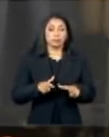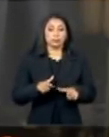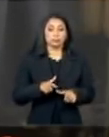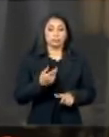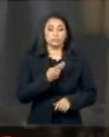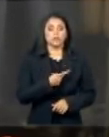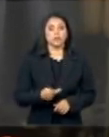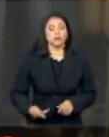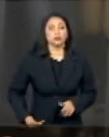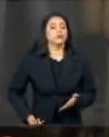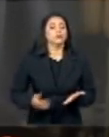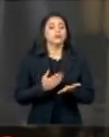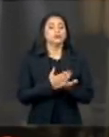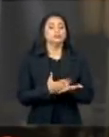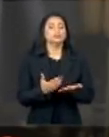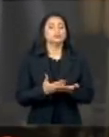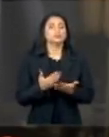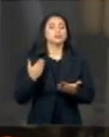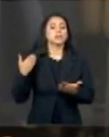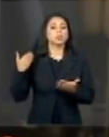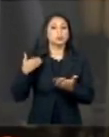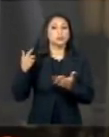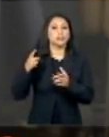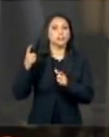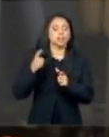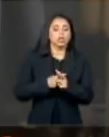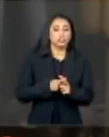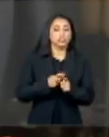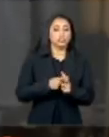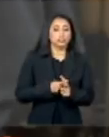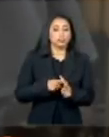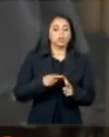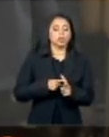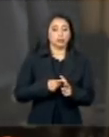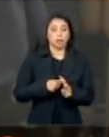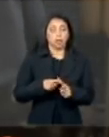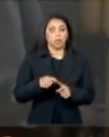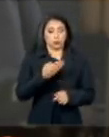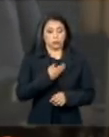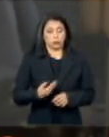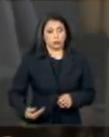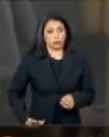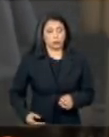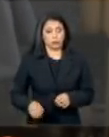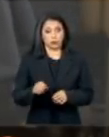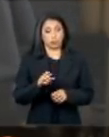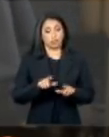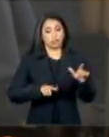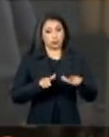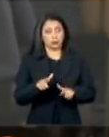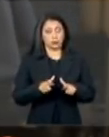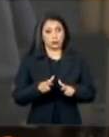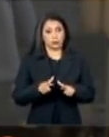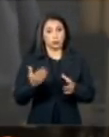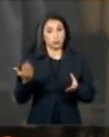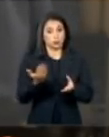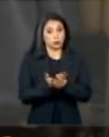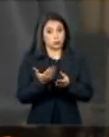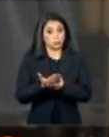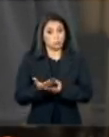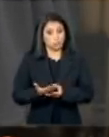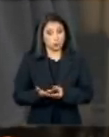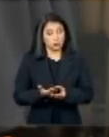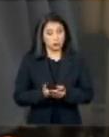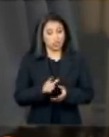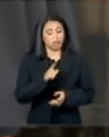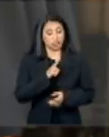prescricional das dívidas que o estado tem que o servidor horas e os ministros lembrar que a maioria dos processos que correm nas